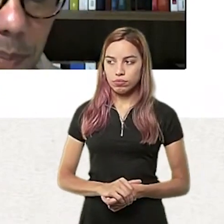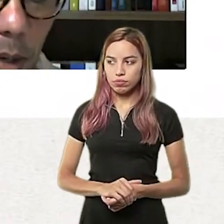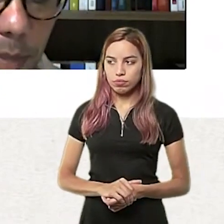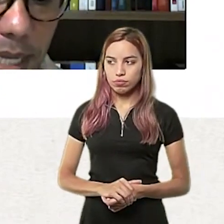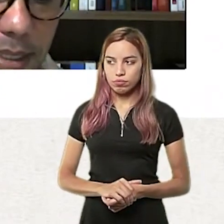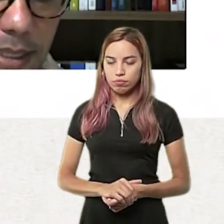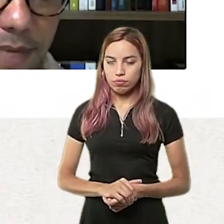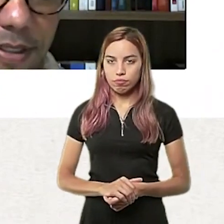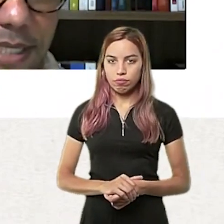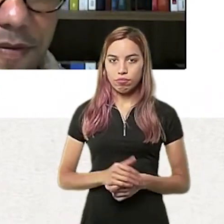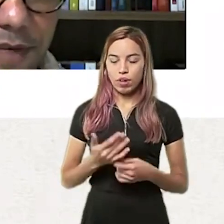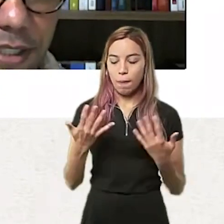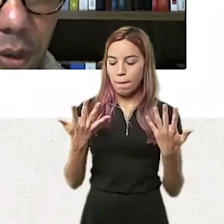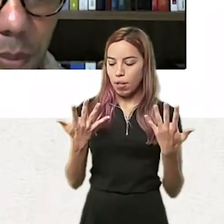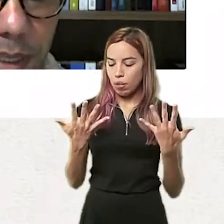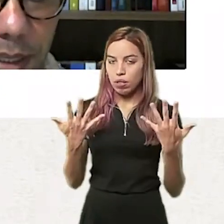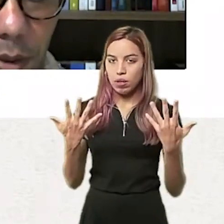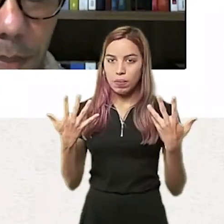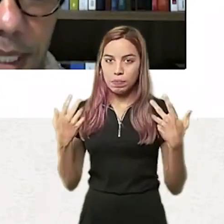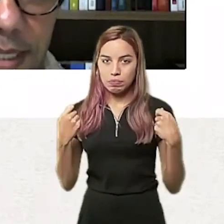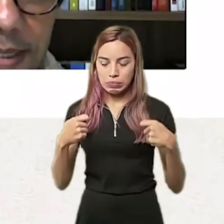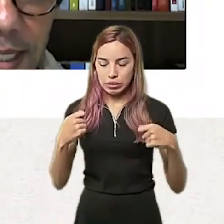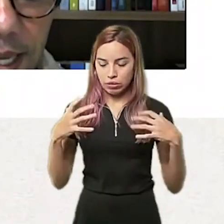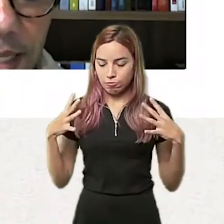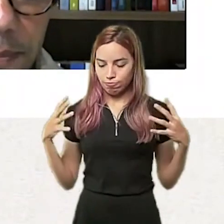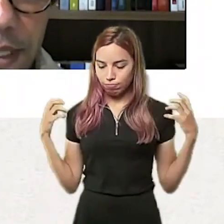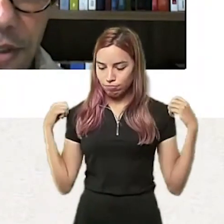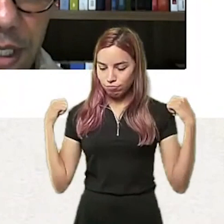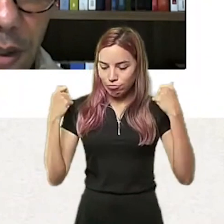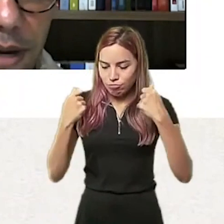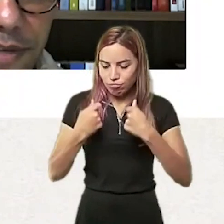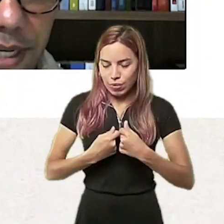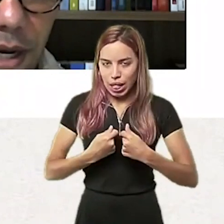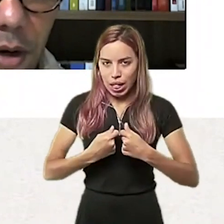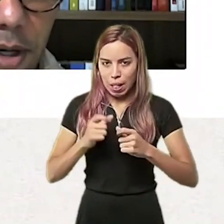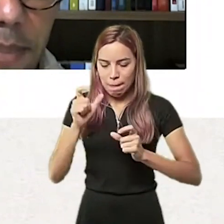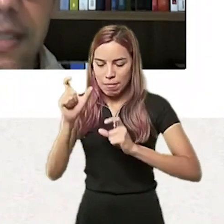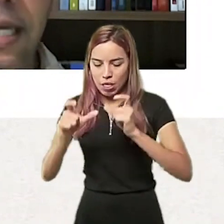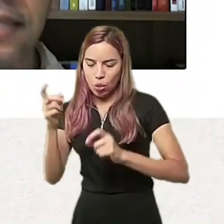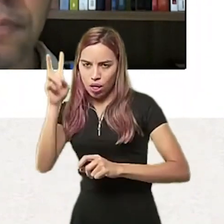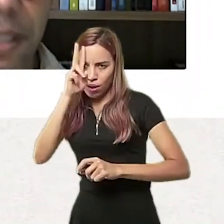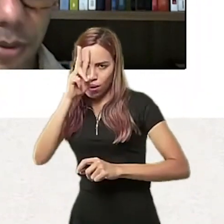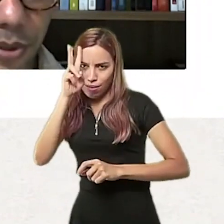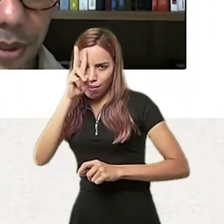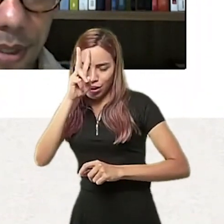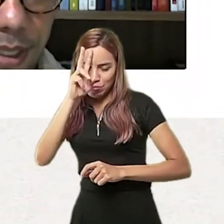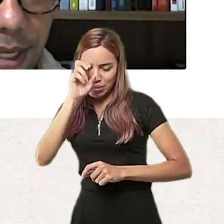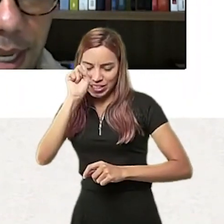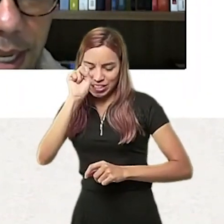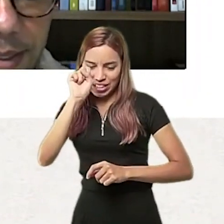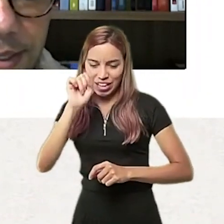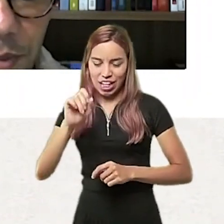A mão espalmada deve estar à frente do manto para que se lembrem de que não haveria obra sem as mãos.